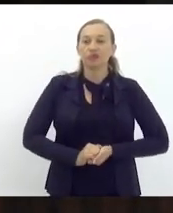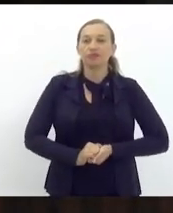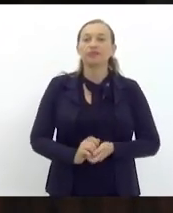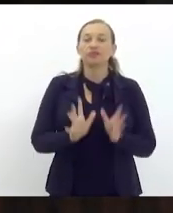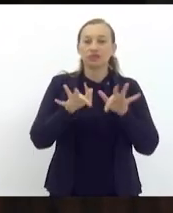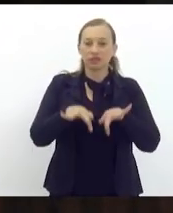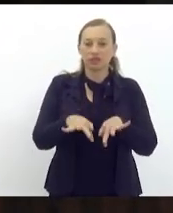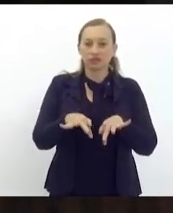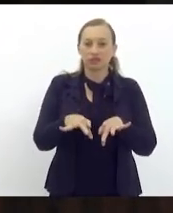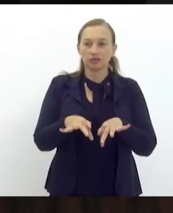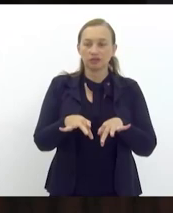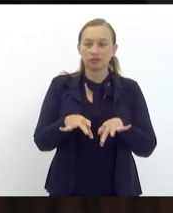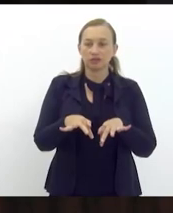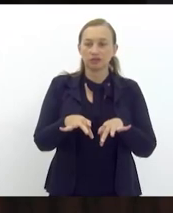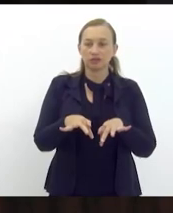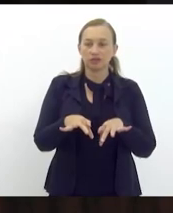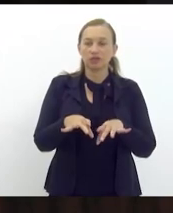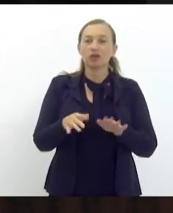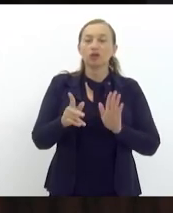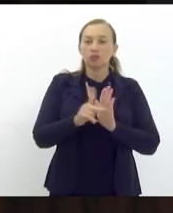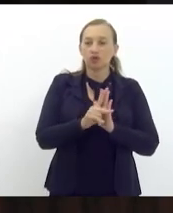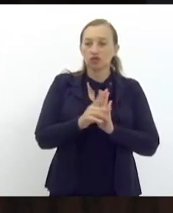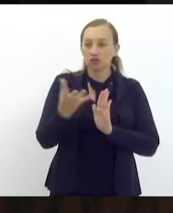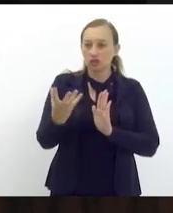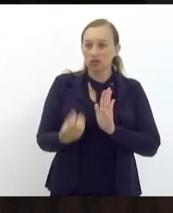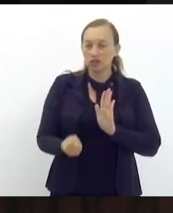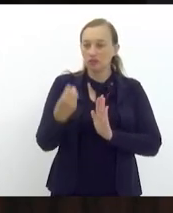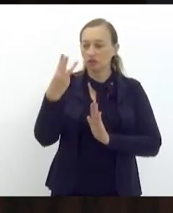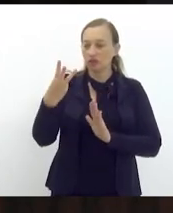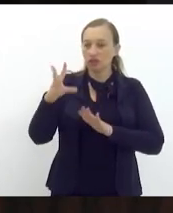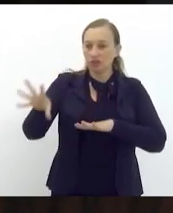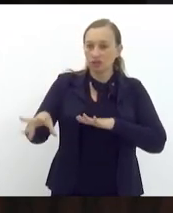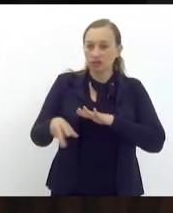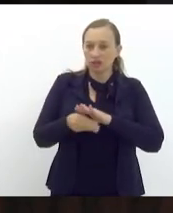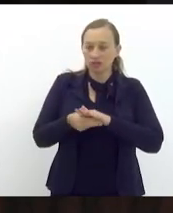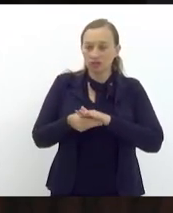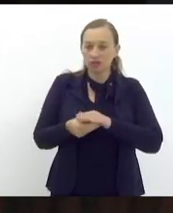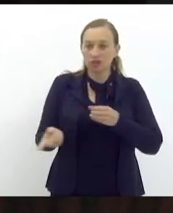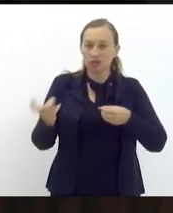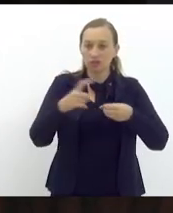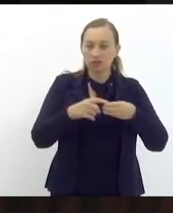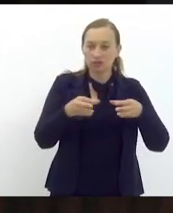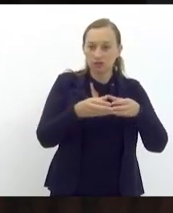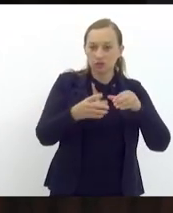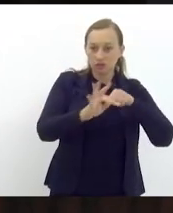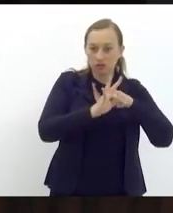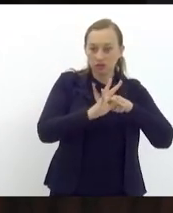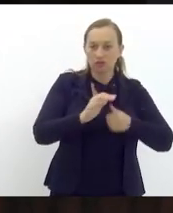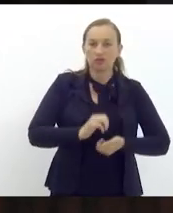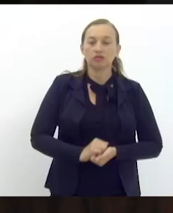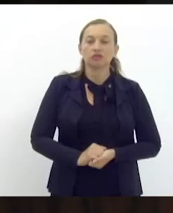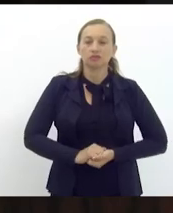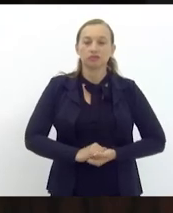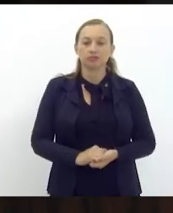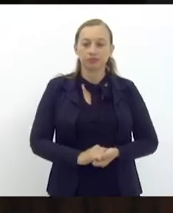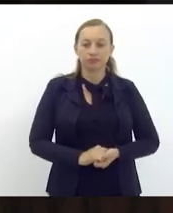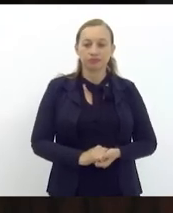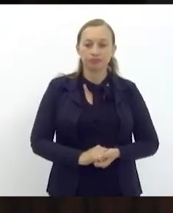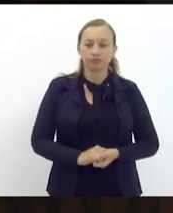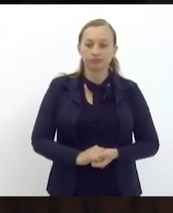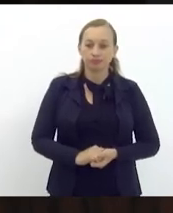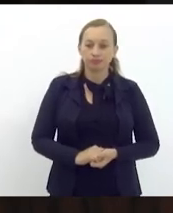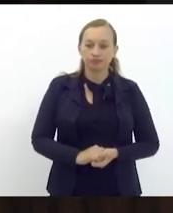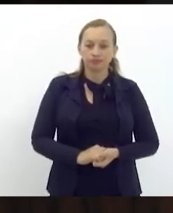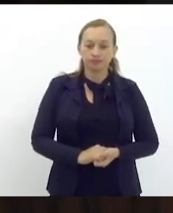encerrada a discussão, o projeto recebeu três emendas e retorna às comissões